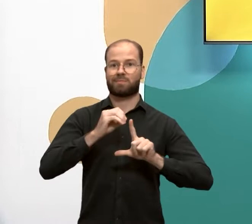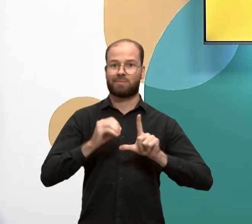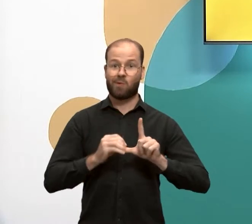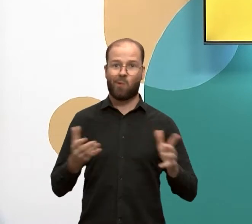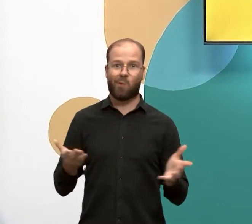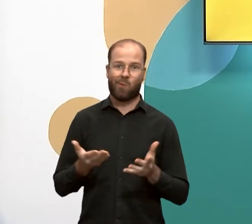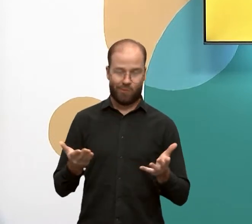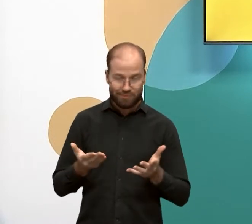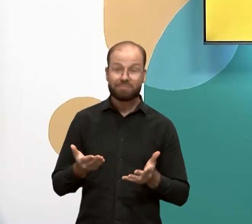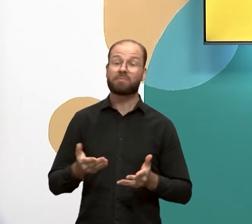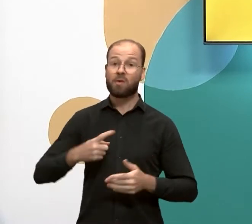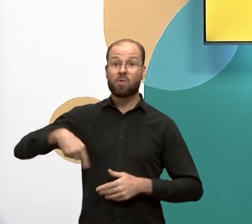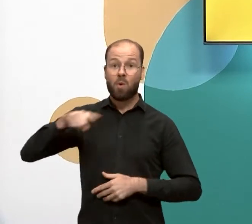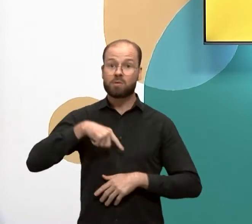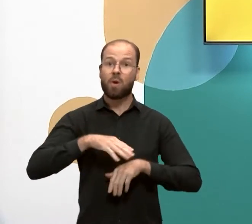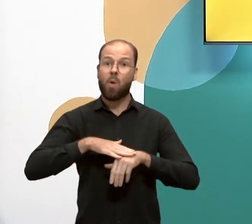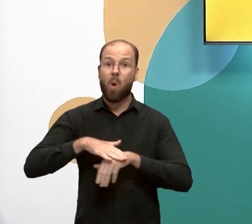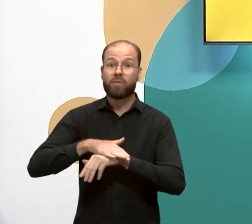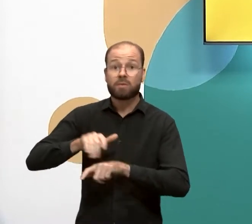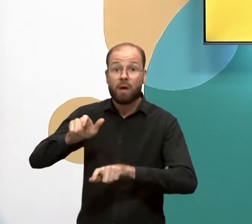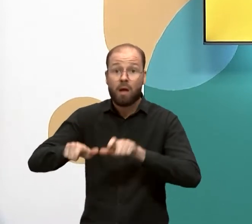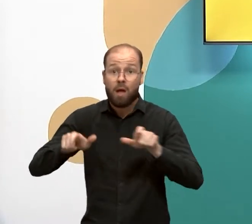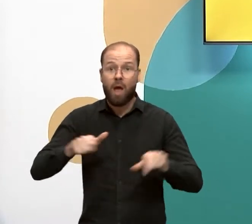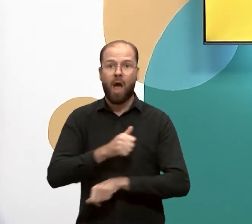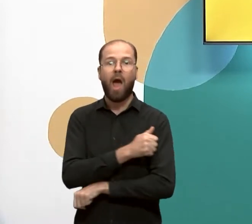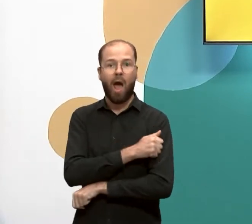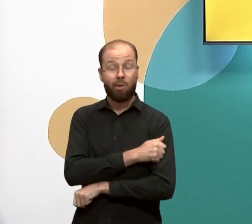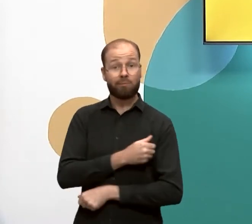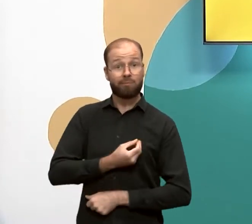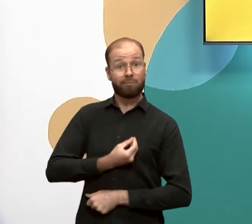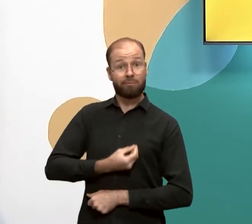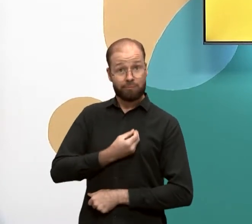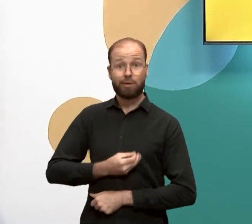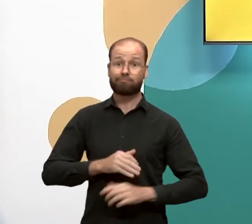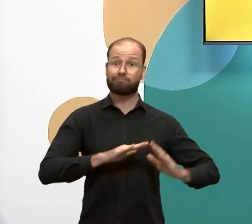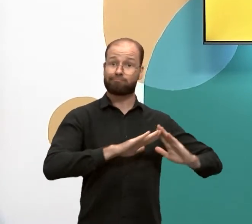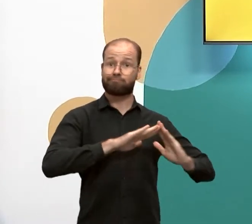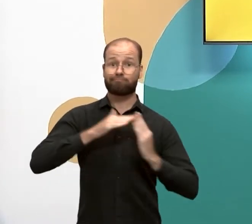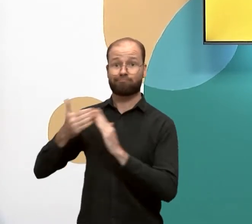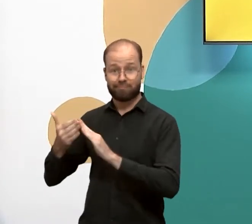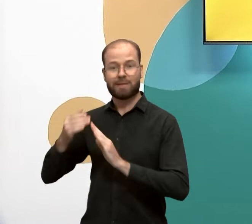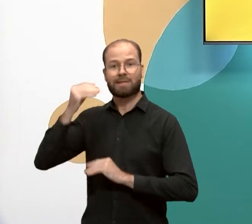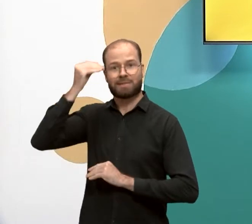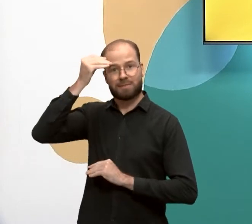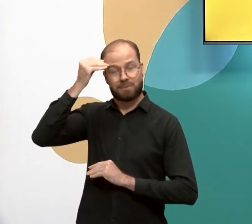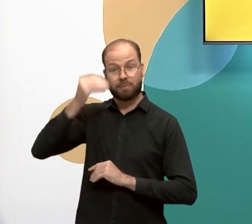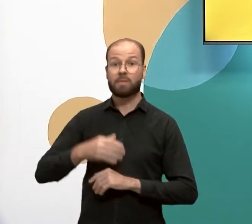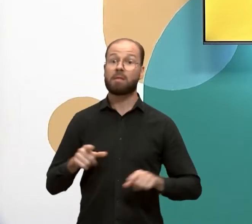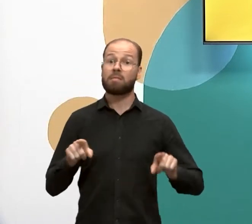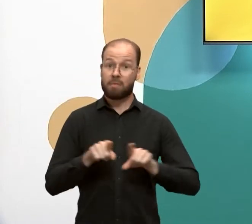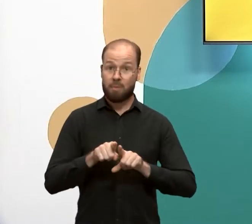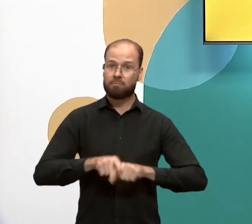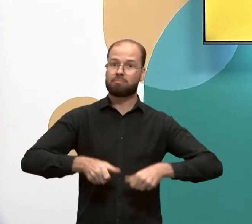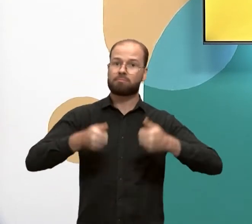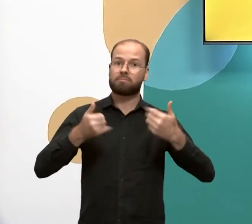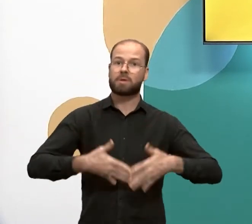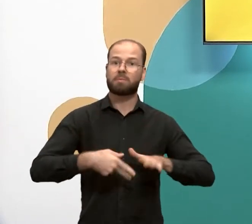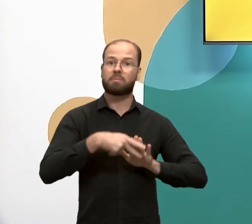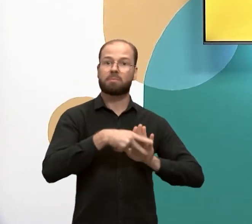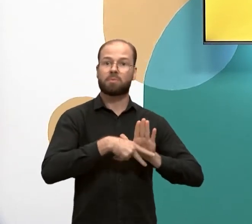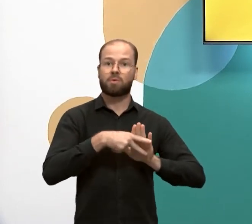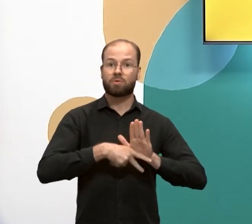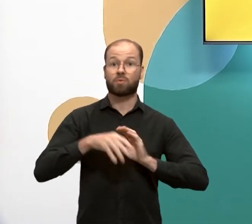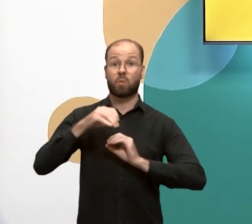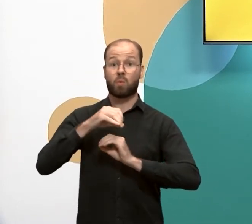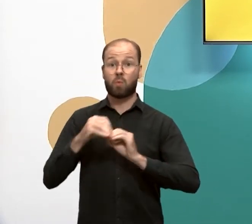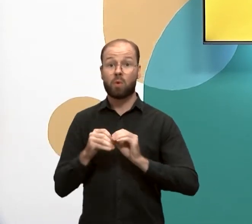com estudantes que vivem essa experiência e também falar de projetos da UFG que oferecem a